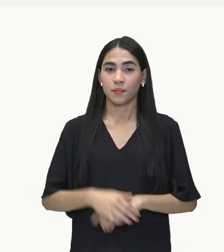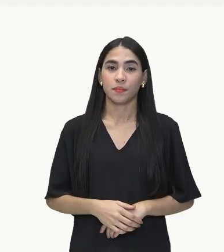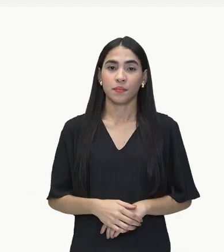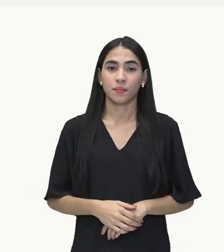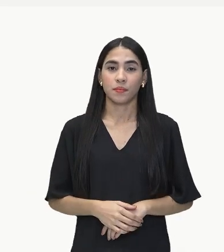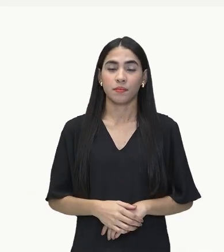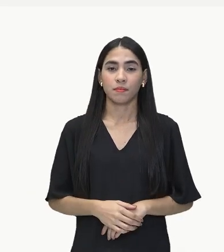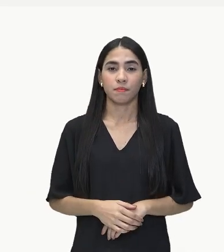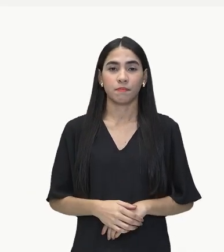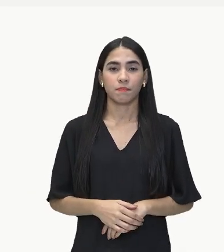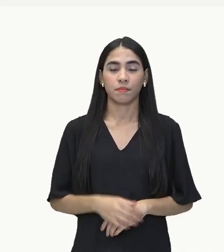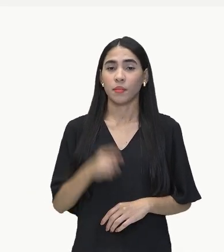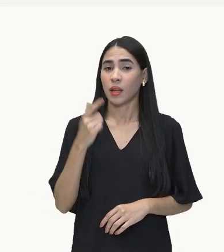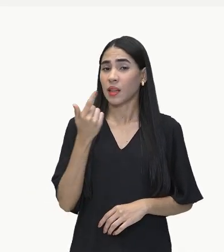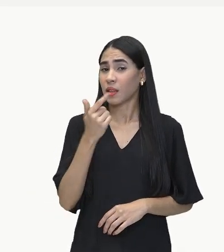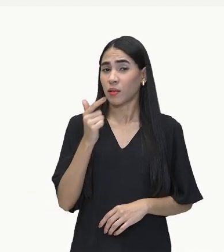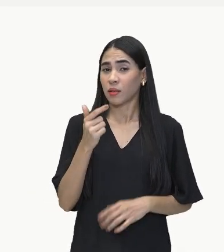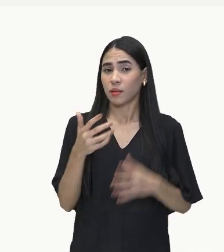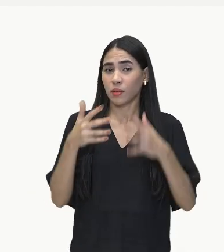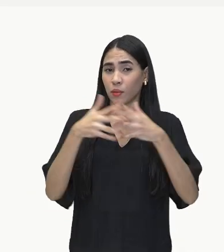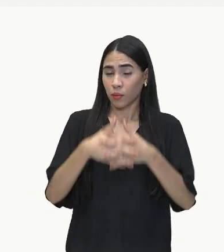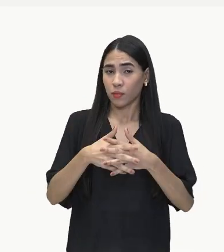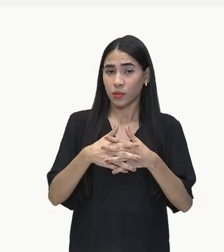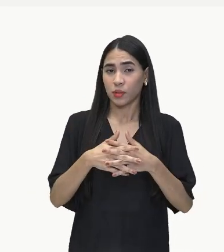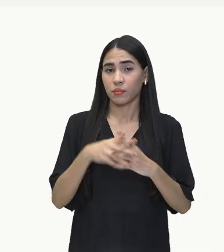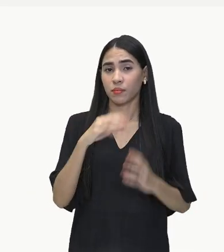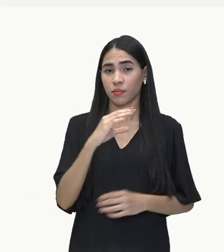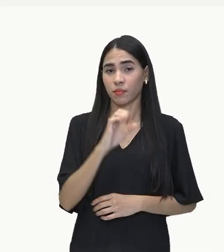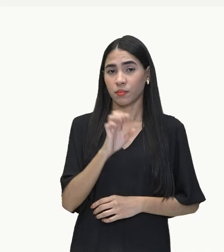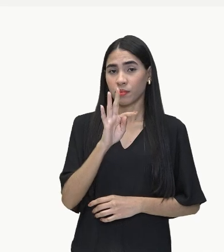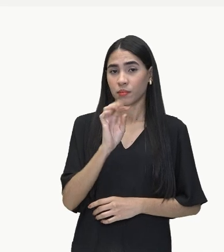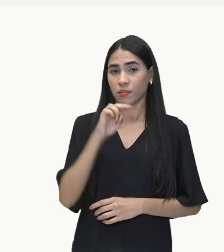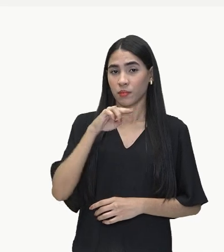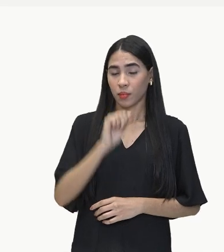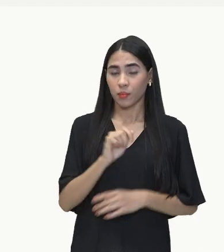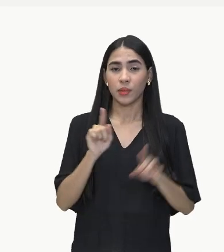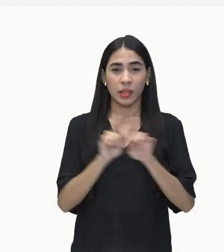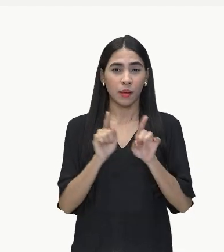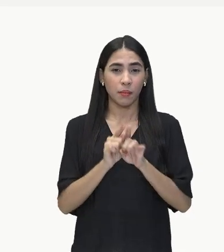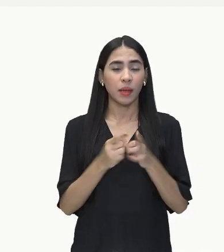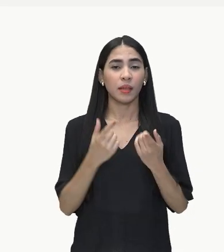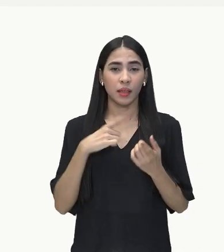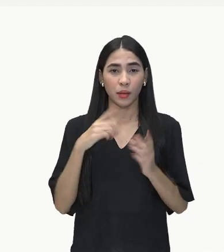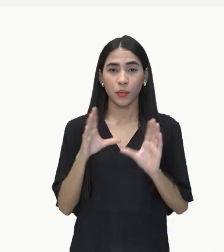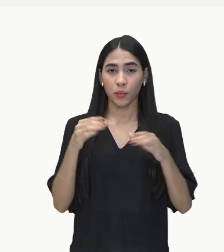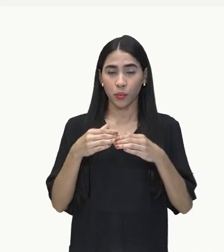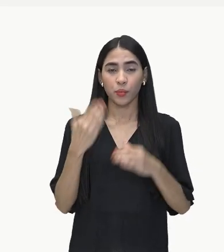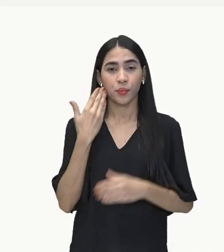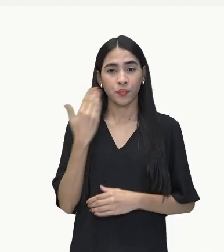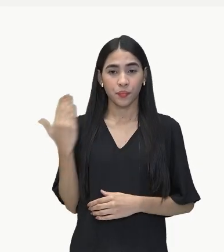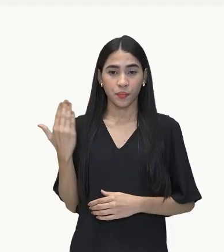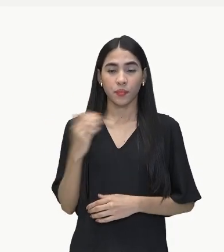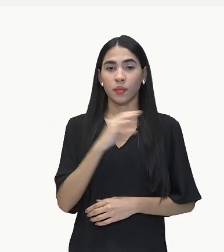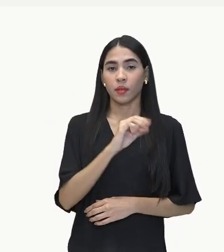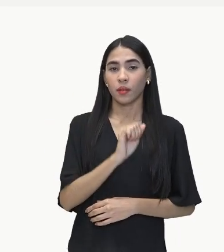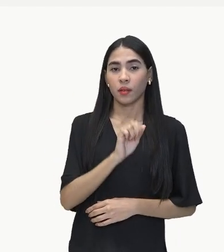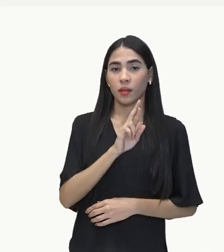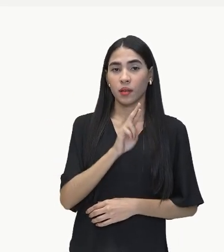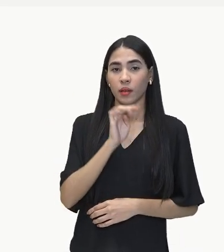me confundir com cetona. Ela também tem esse grupo funcional, a